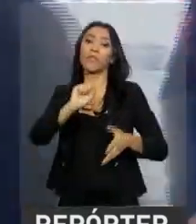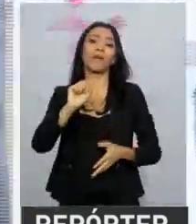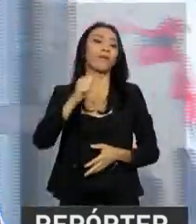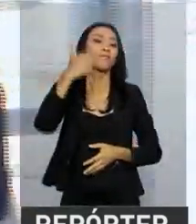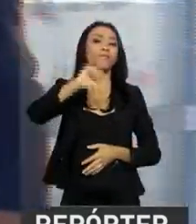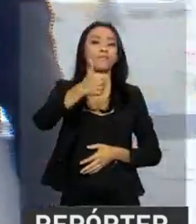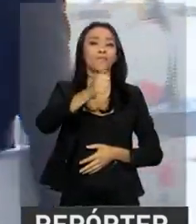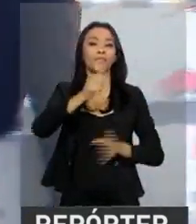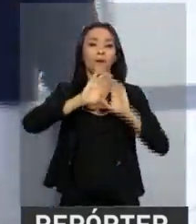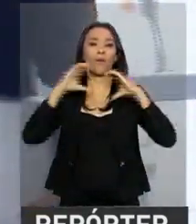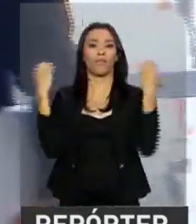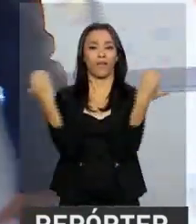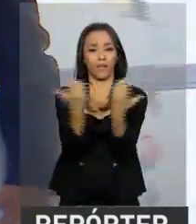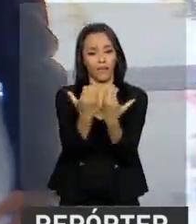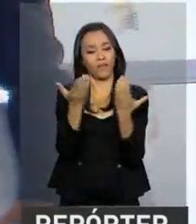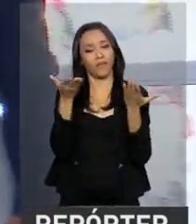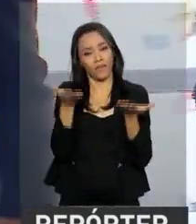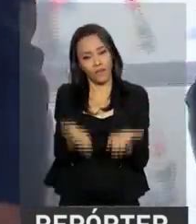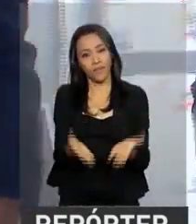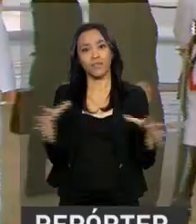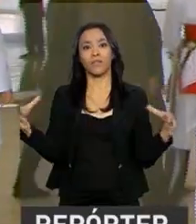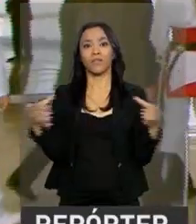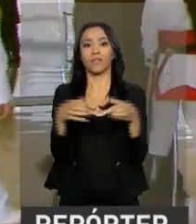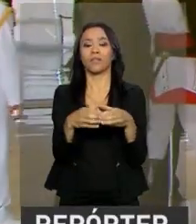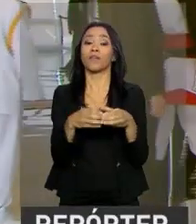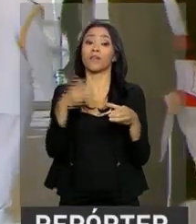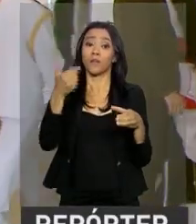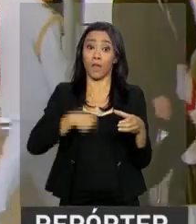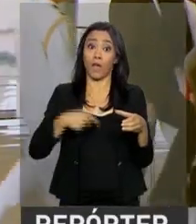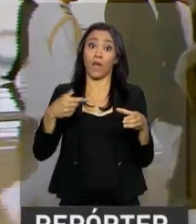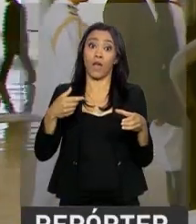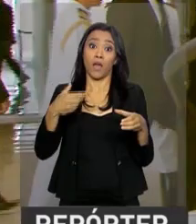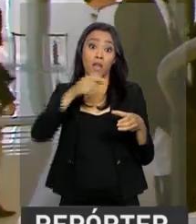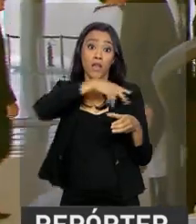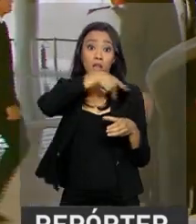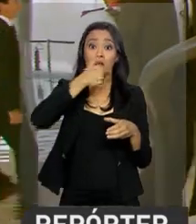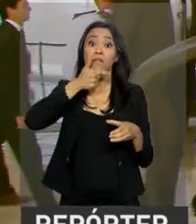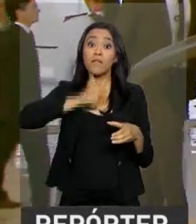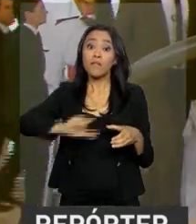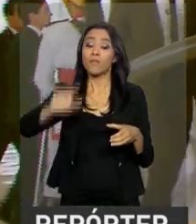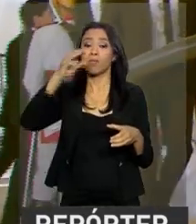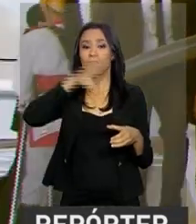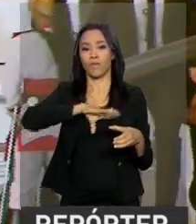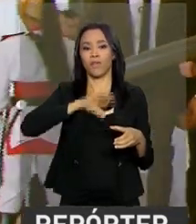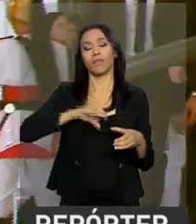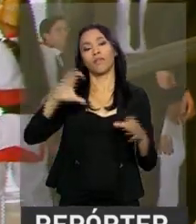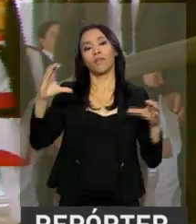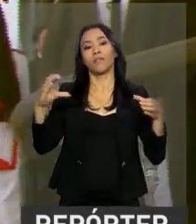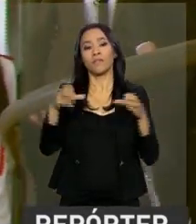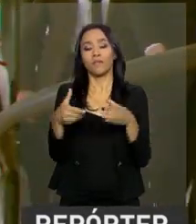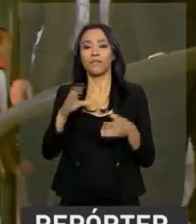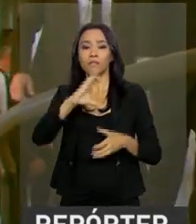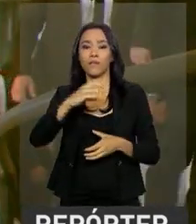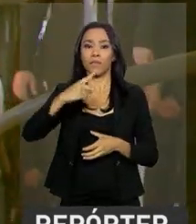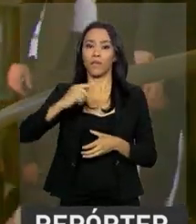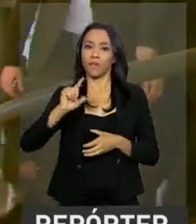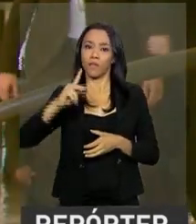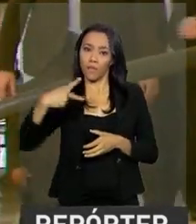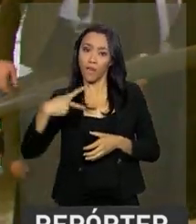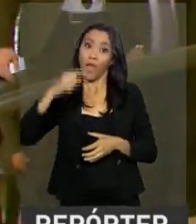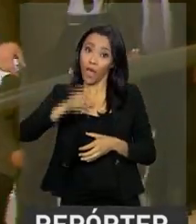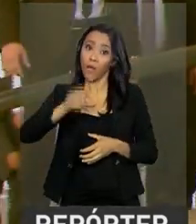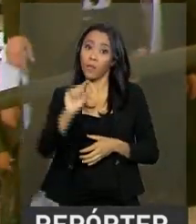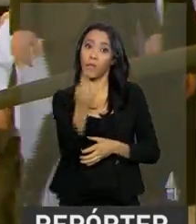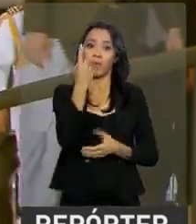do chefe de estado e de governo da comunidade de país de língua portuguesa a cplp o primeiro compromisso então na manhã dessa